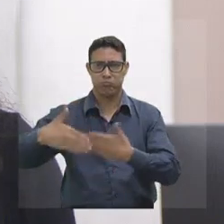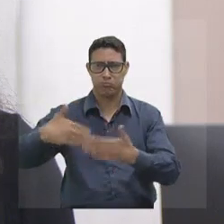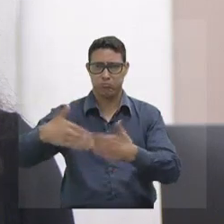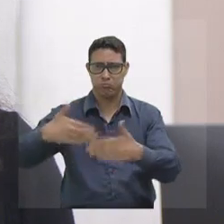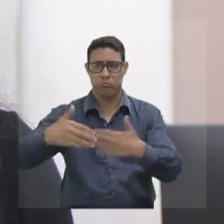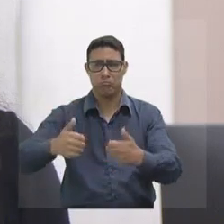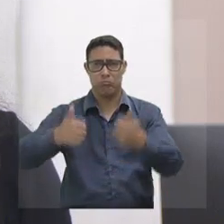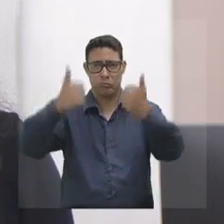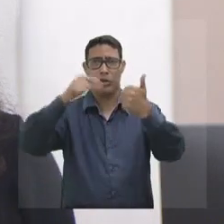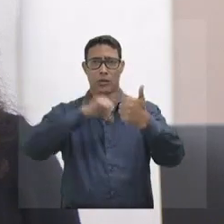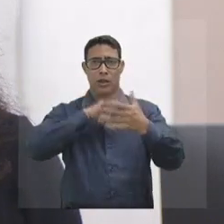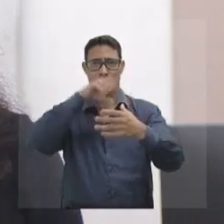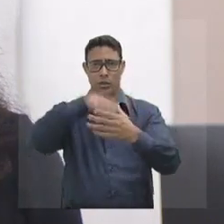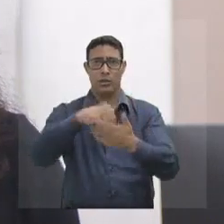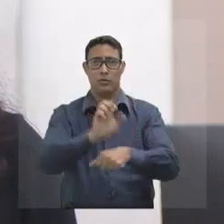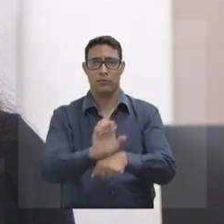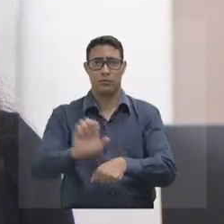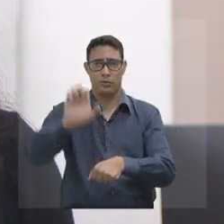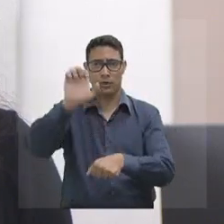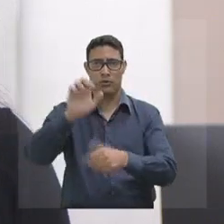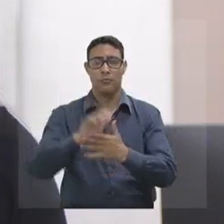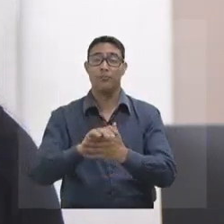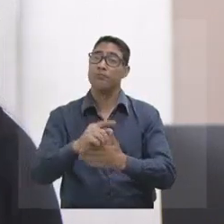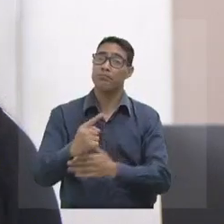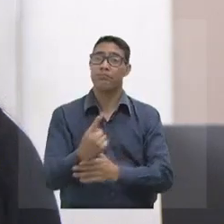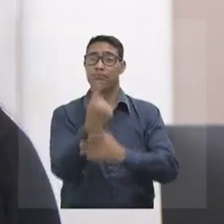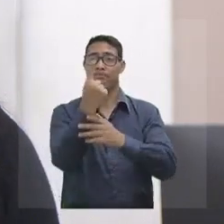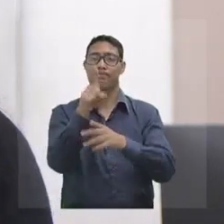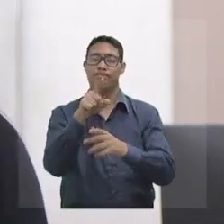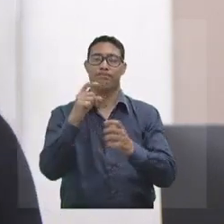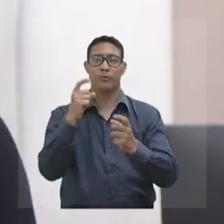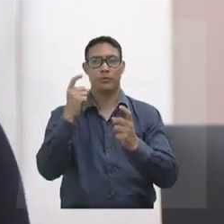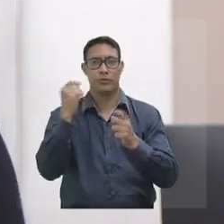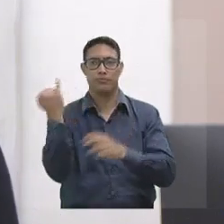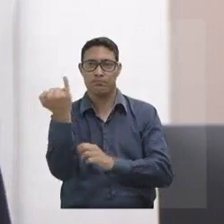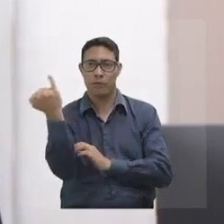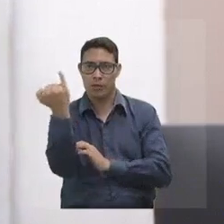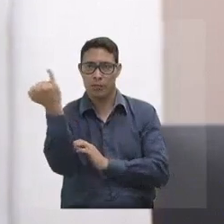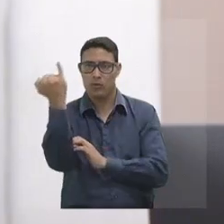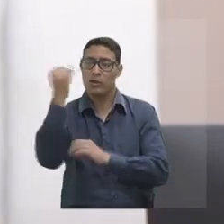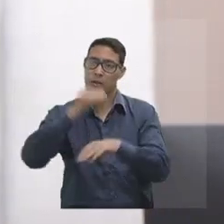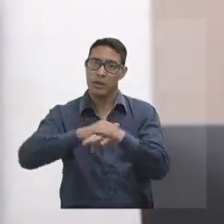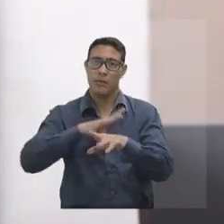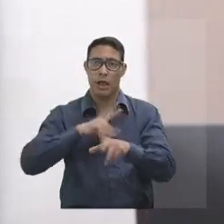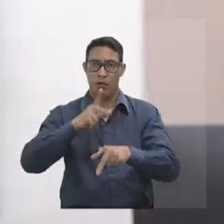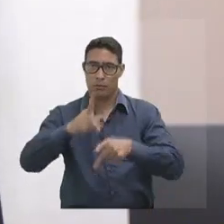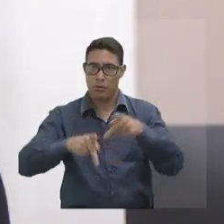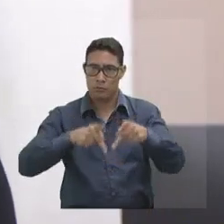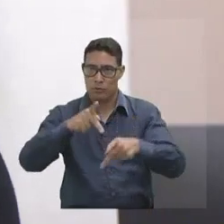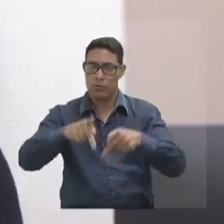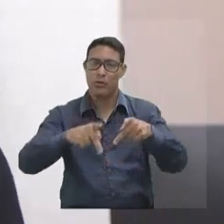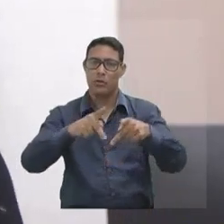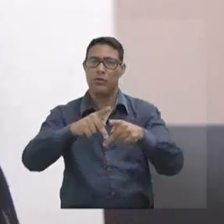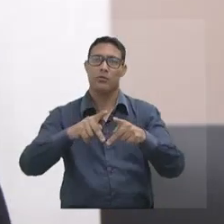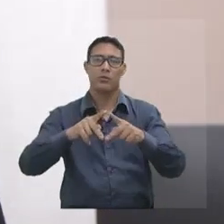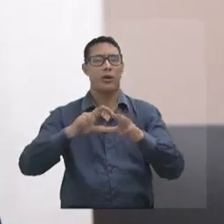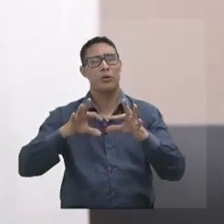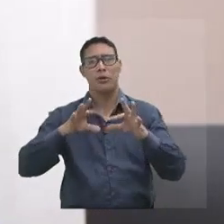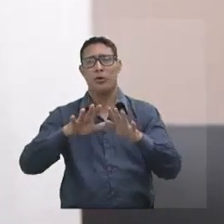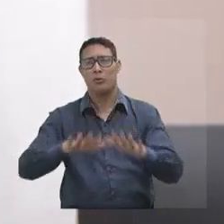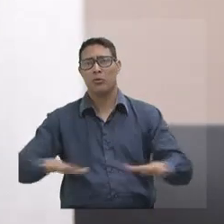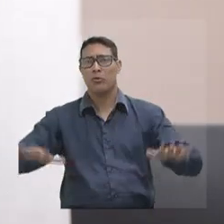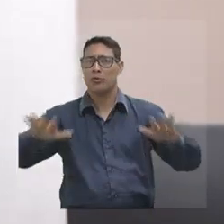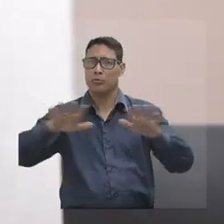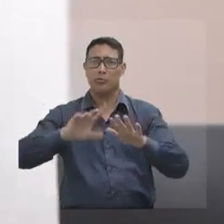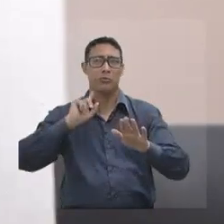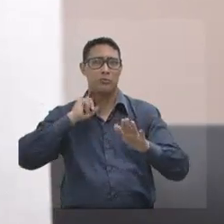no estado primeiro ponto aqui importante é a população atendida com destinação correta de resíduos sólidos urbanos